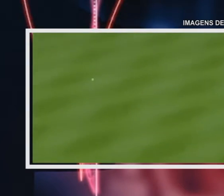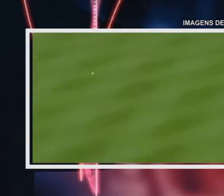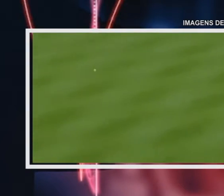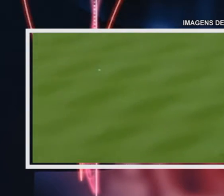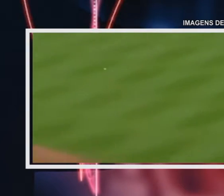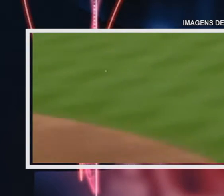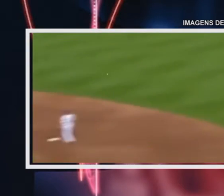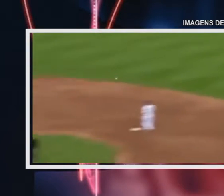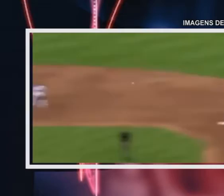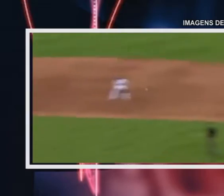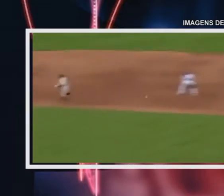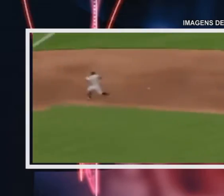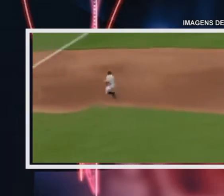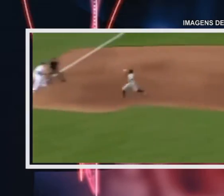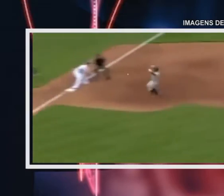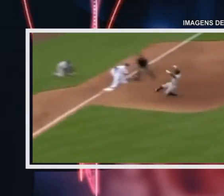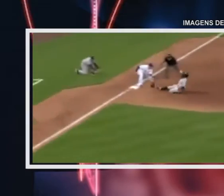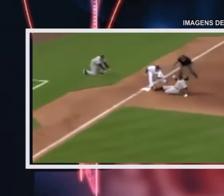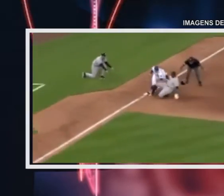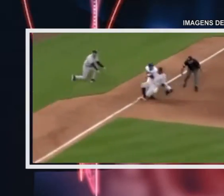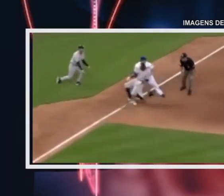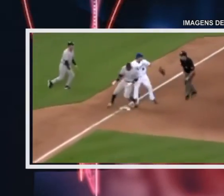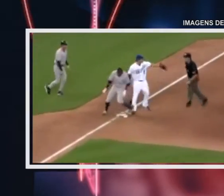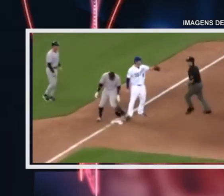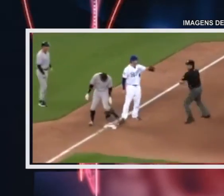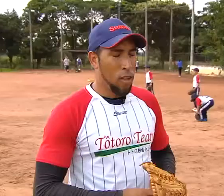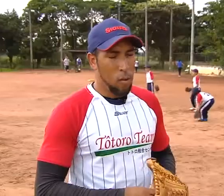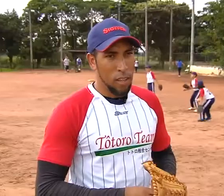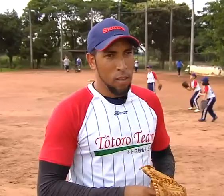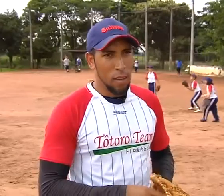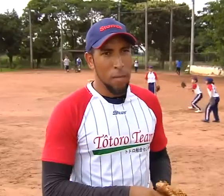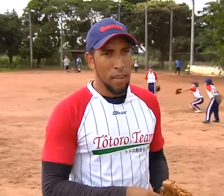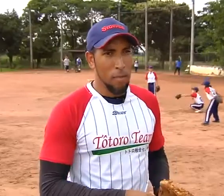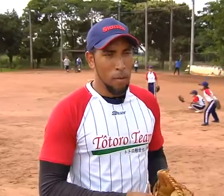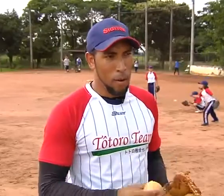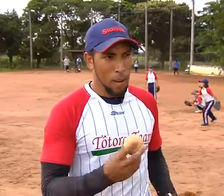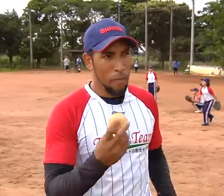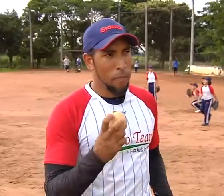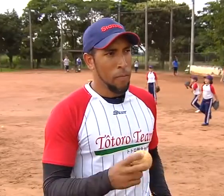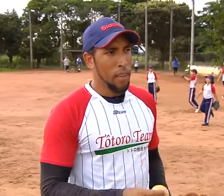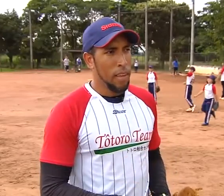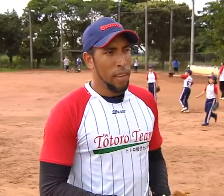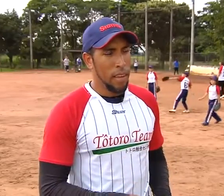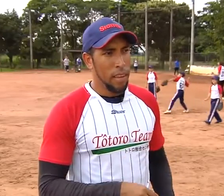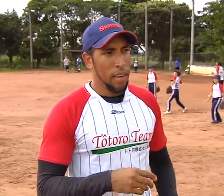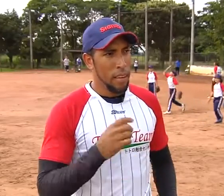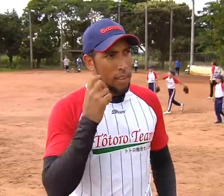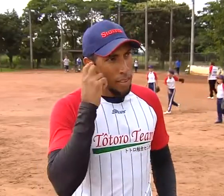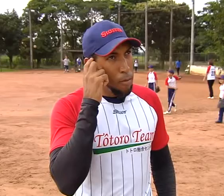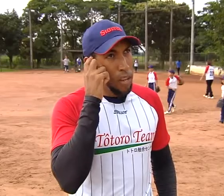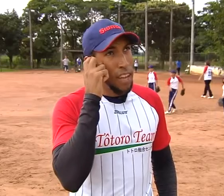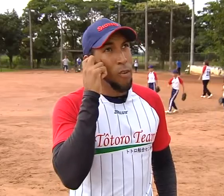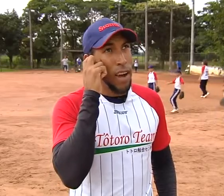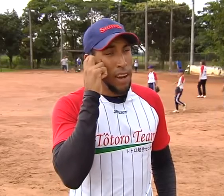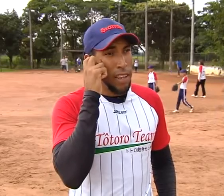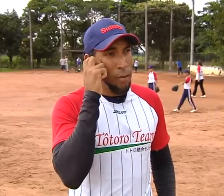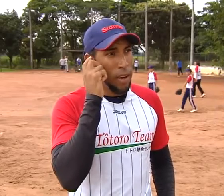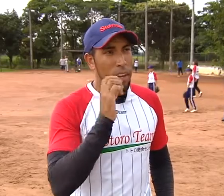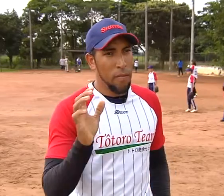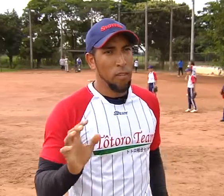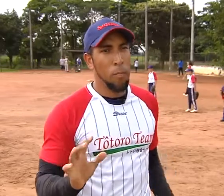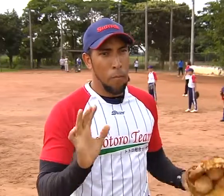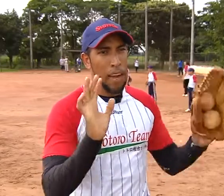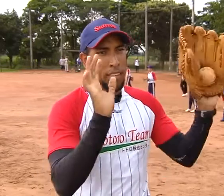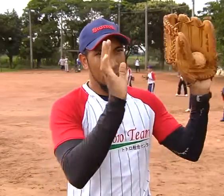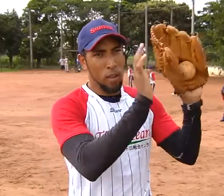Para isso, é preciso fazer 3 eliminações. Cada vez que o batedor rebate uma bola, se a bola está no ar e